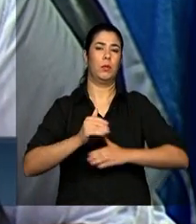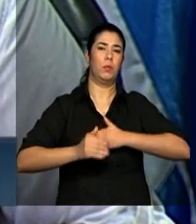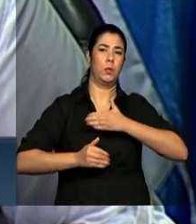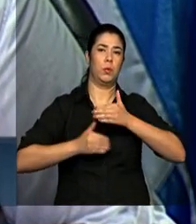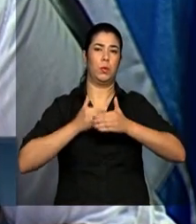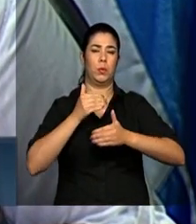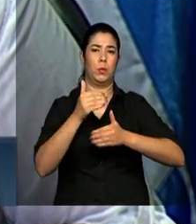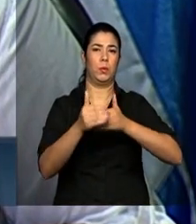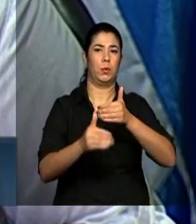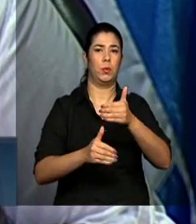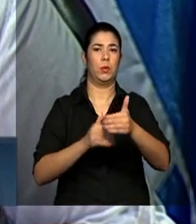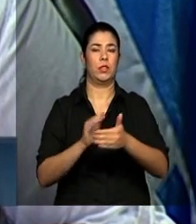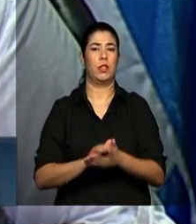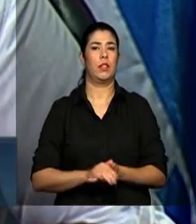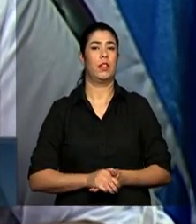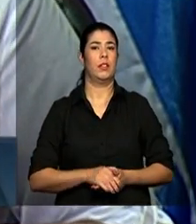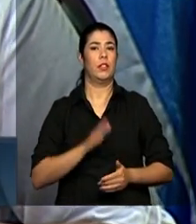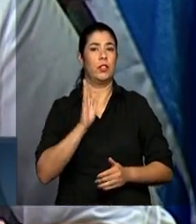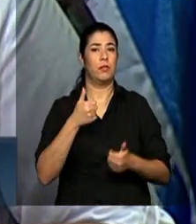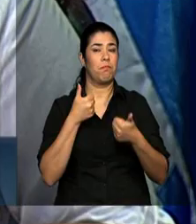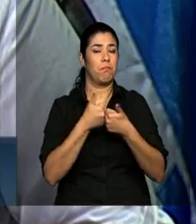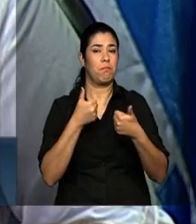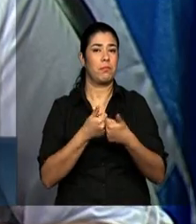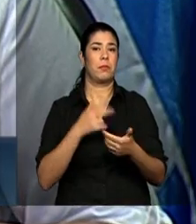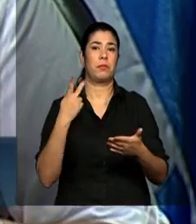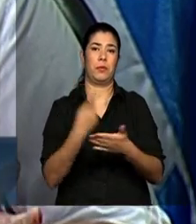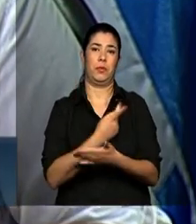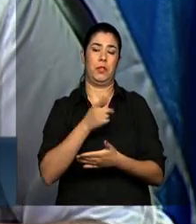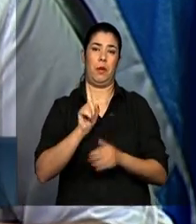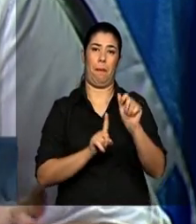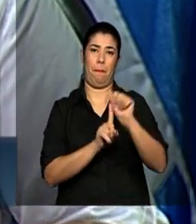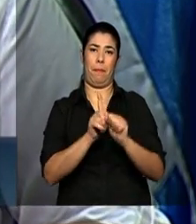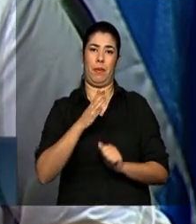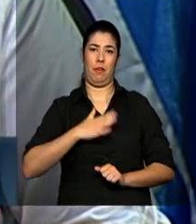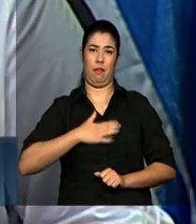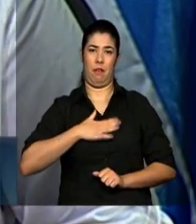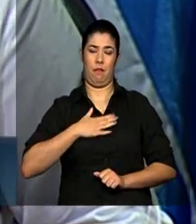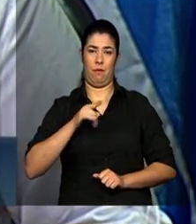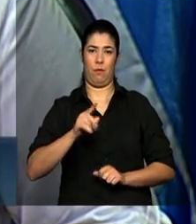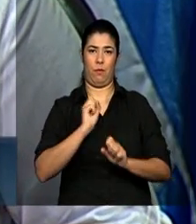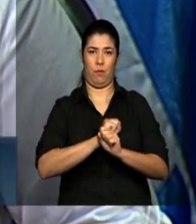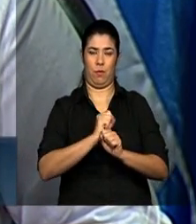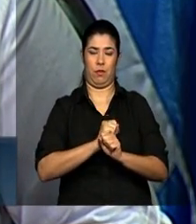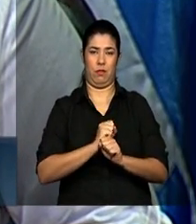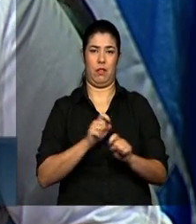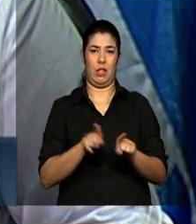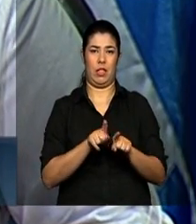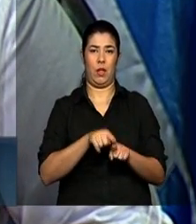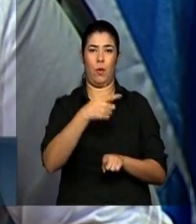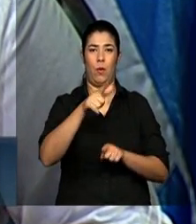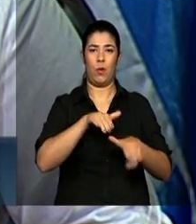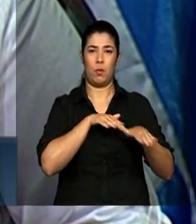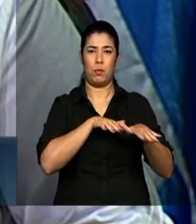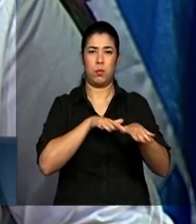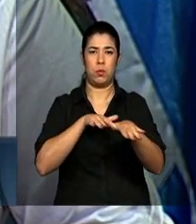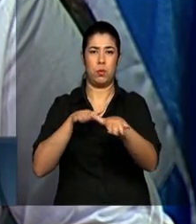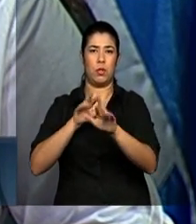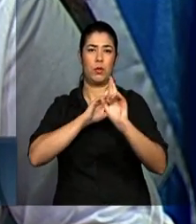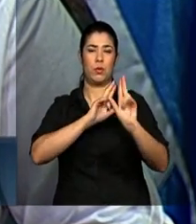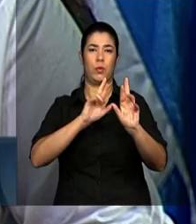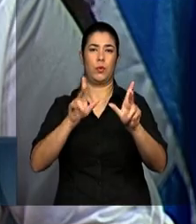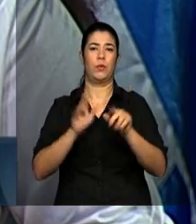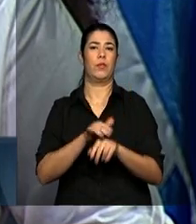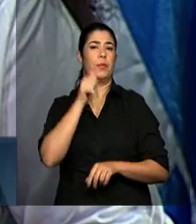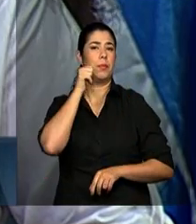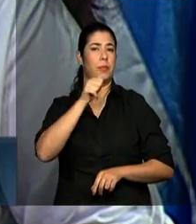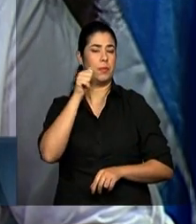para agosto desse ano, já está acontecendo nesse momento, inclusive hoje tem várias marchas municipais Brasil afora.